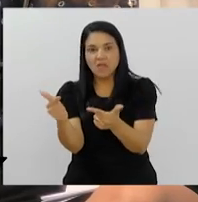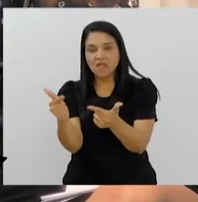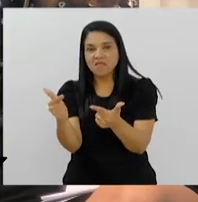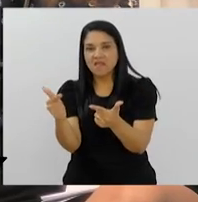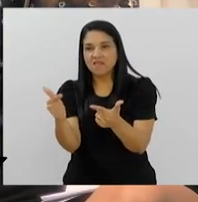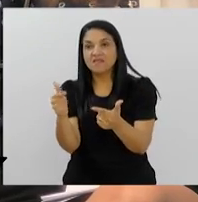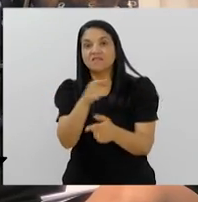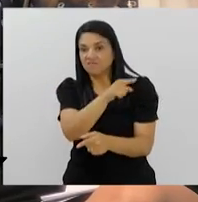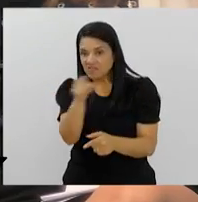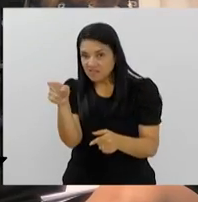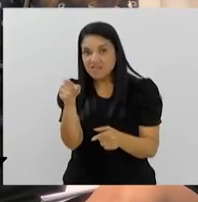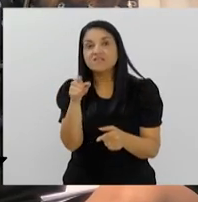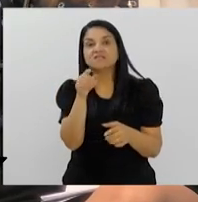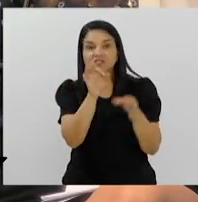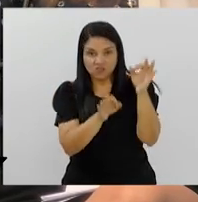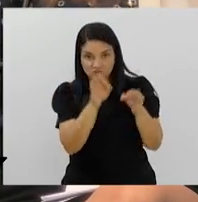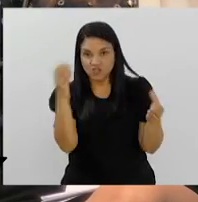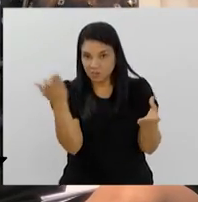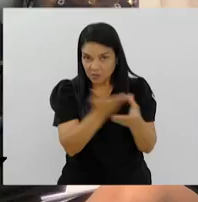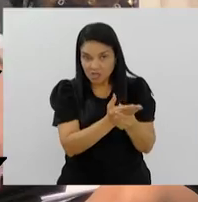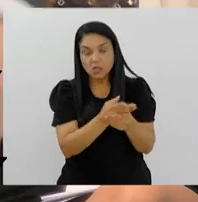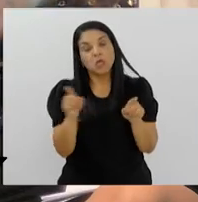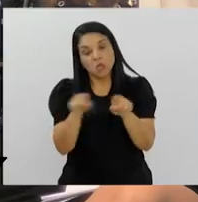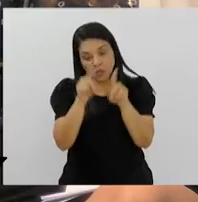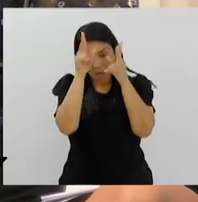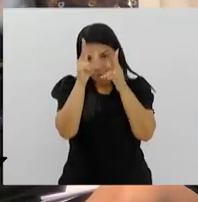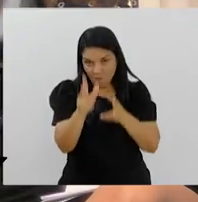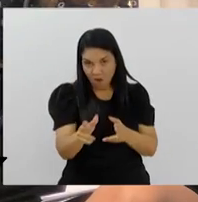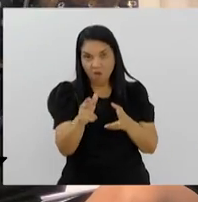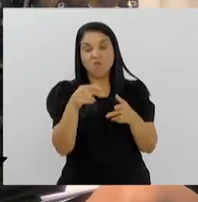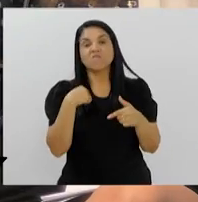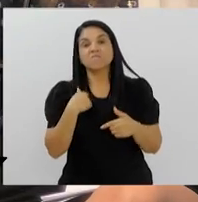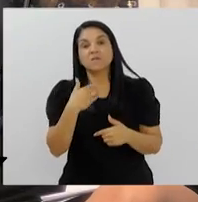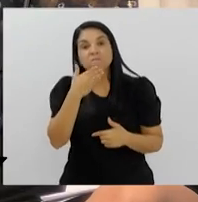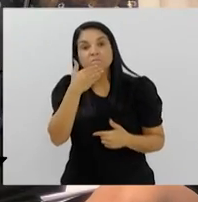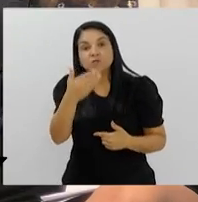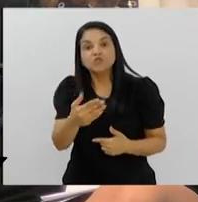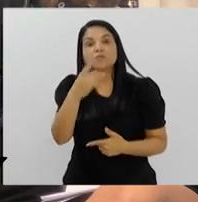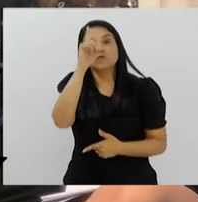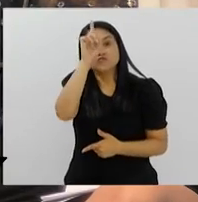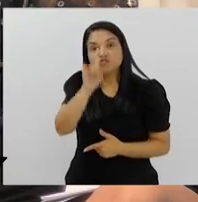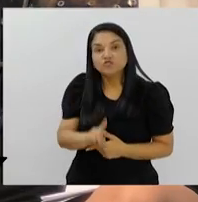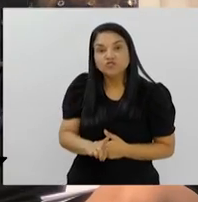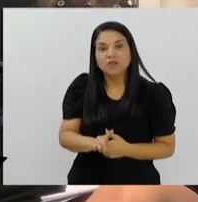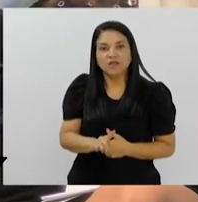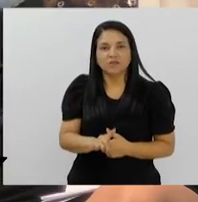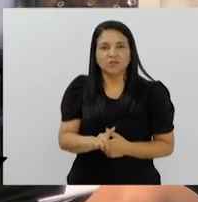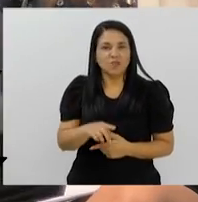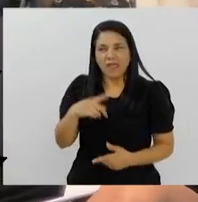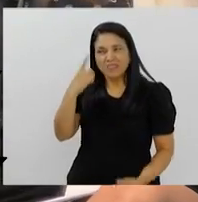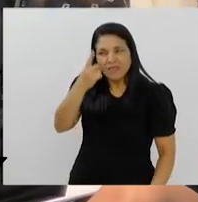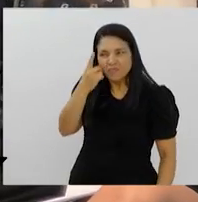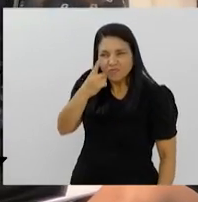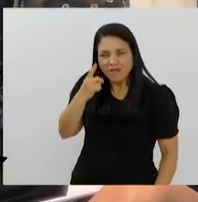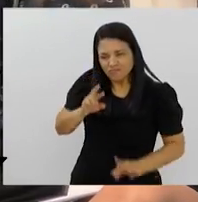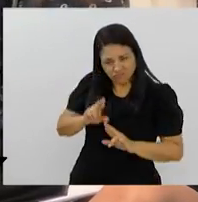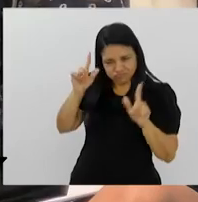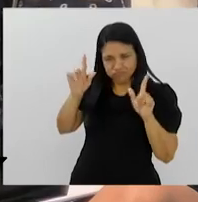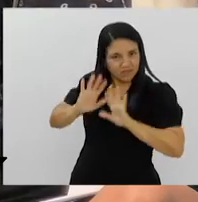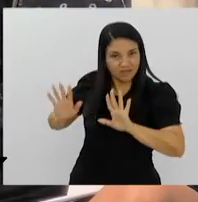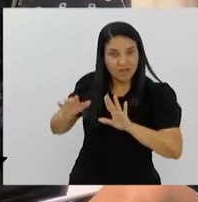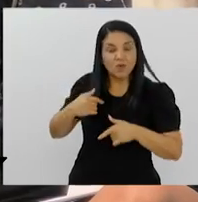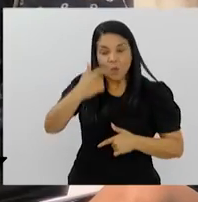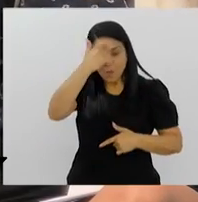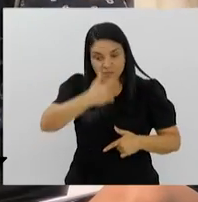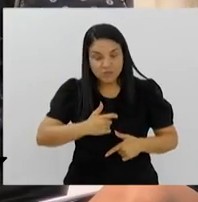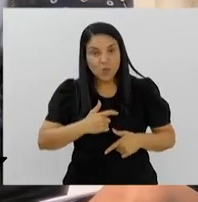entraram na justiça eu também entrei precisei entrar para recorrer ao meu direito como não como deputado mas como pessoa física como